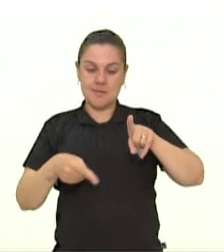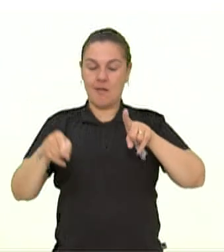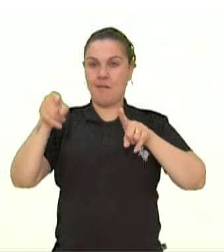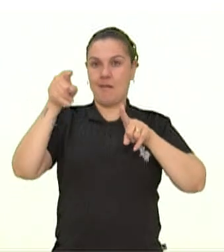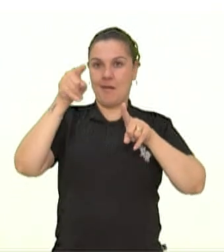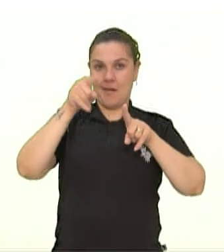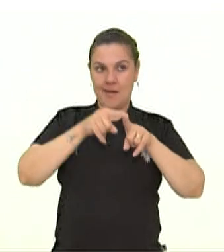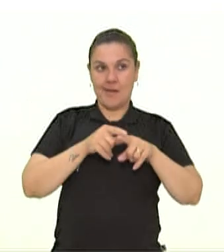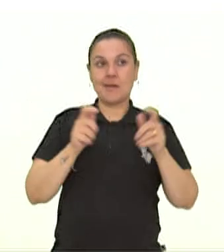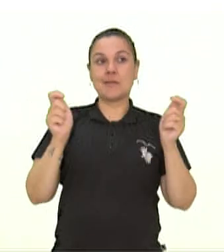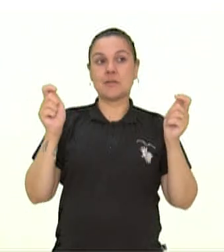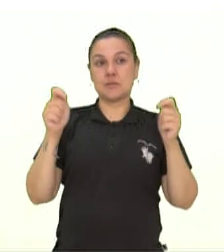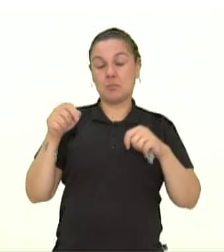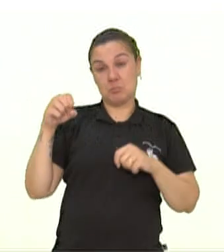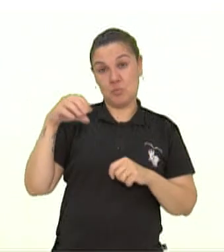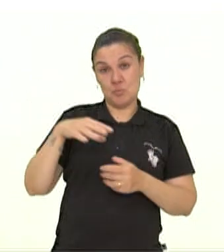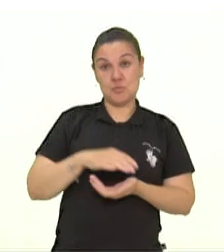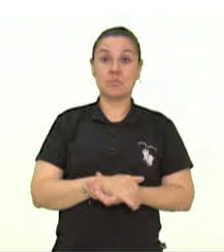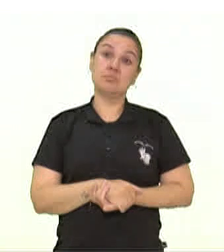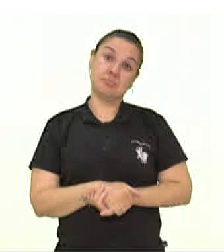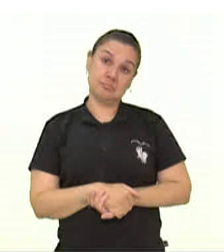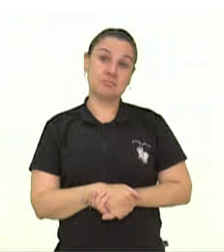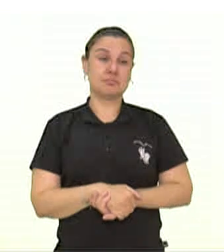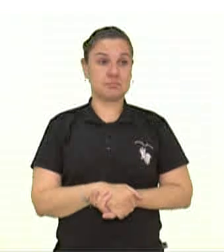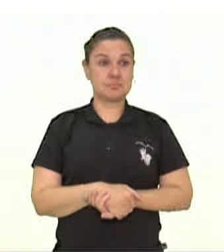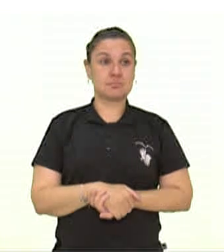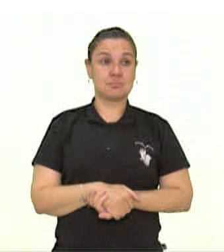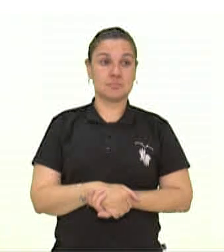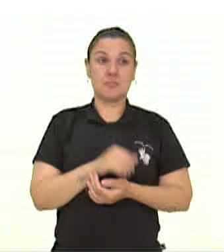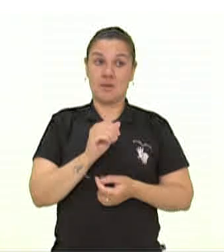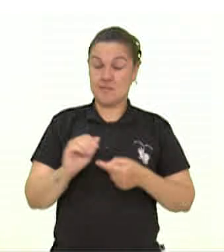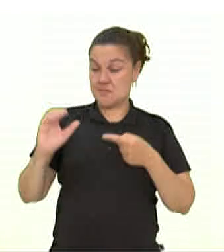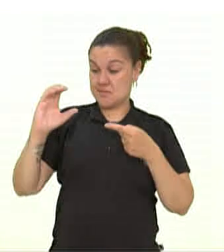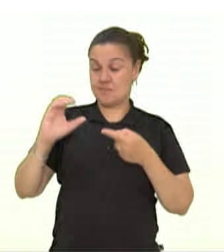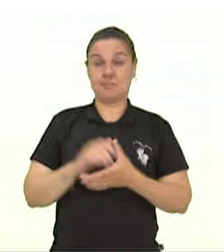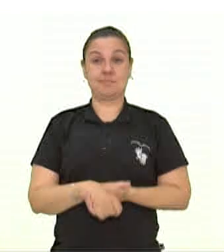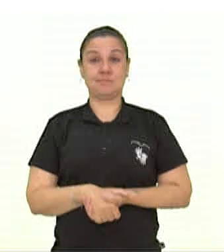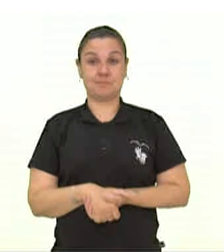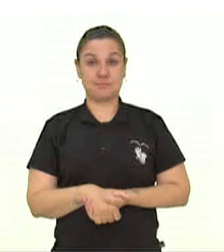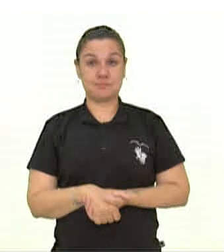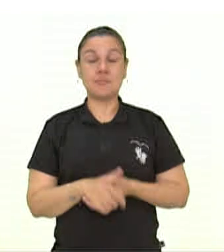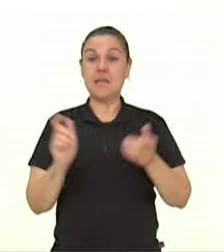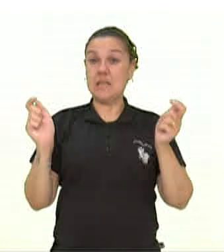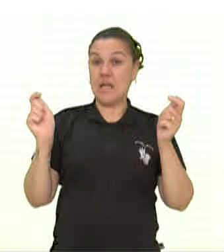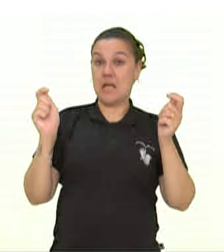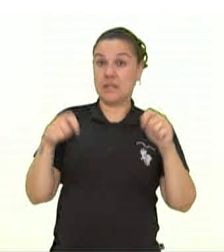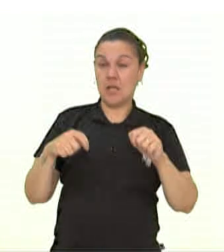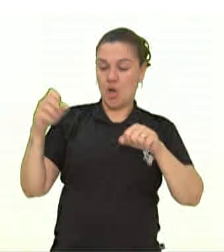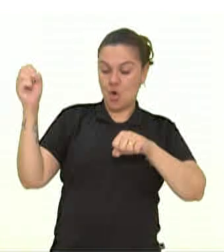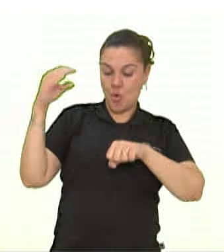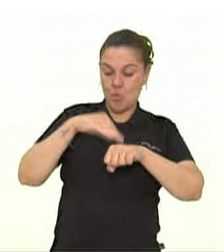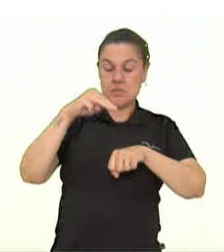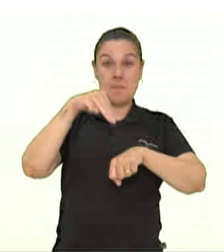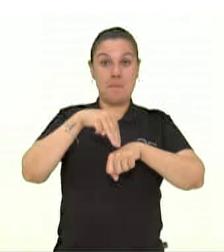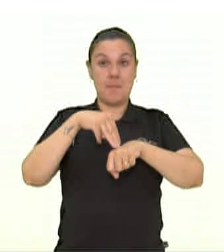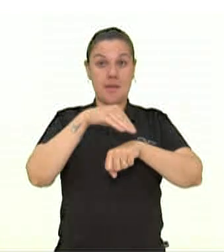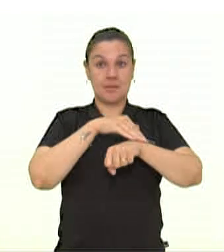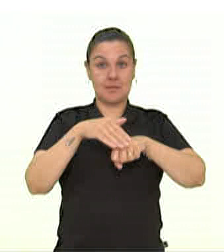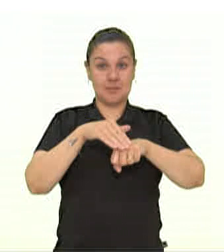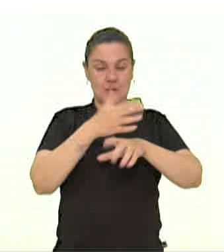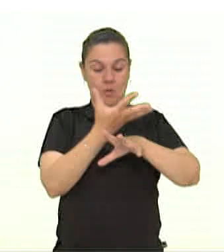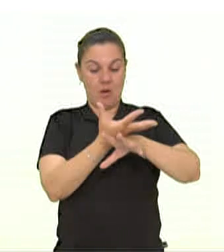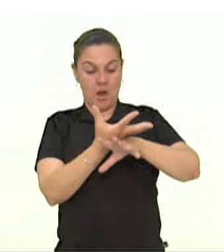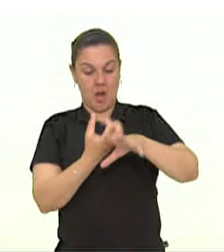seu filamento, produz luz. Pensa aí. C. Ocorre quando a luz atinge um metal e a carga elétrica do